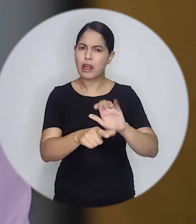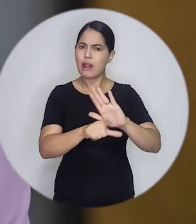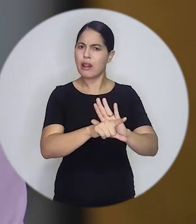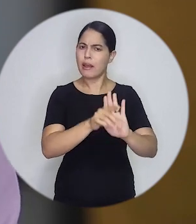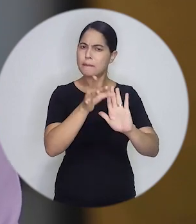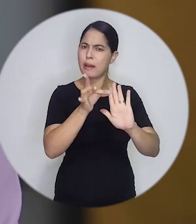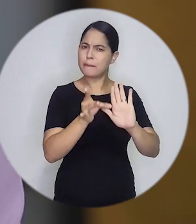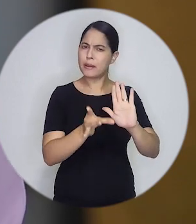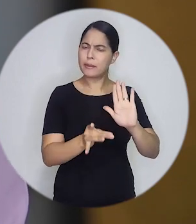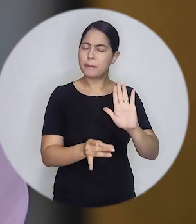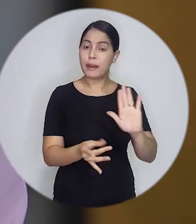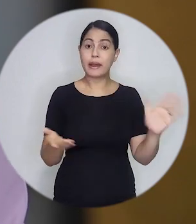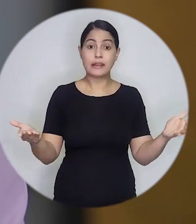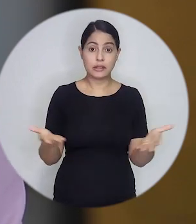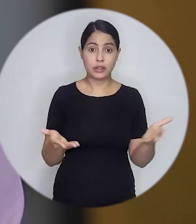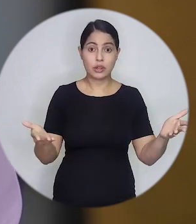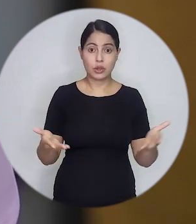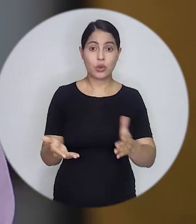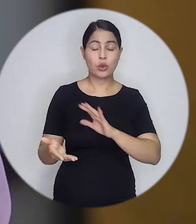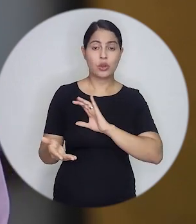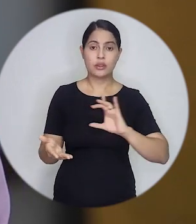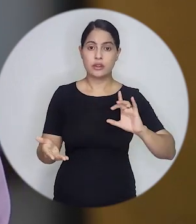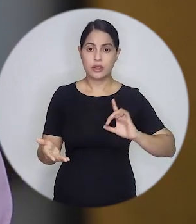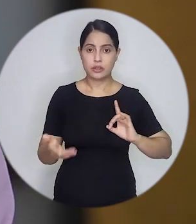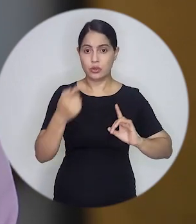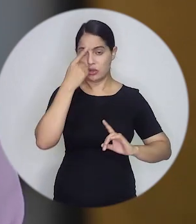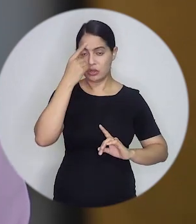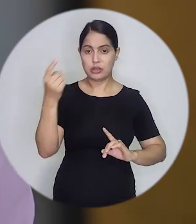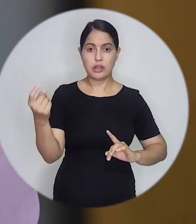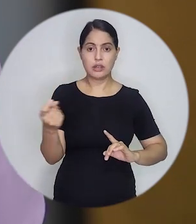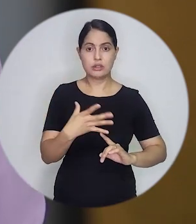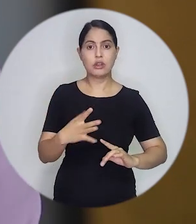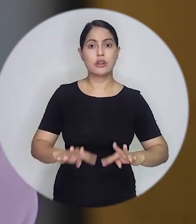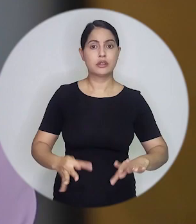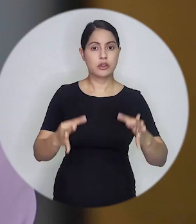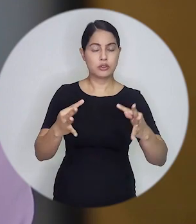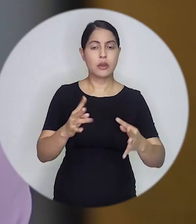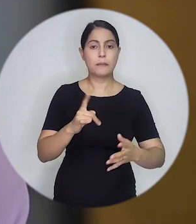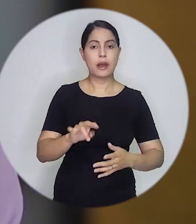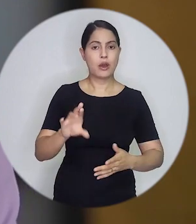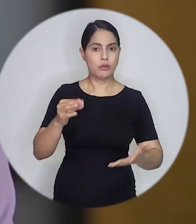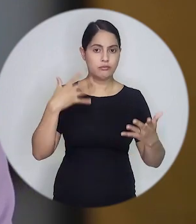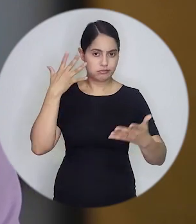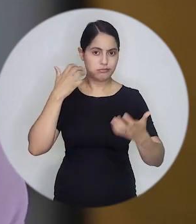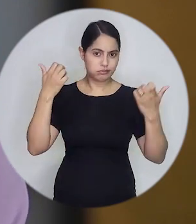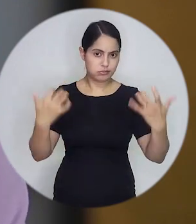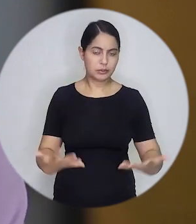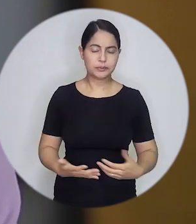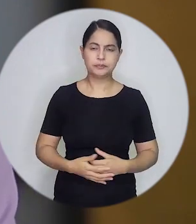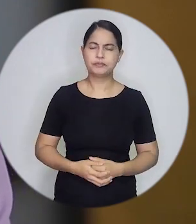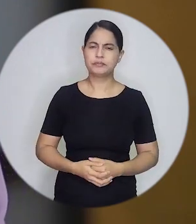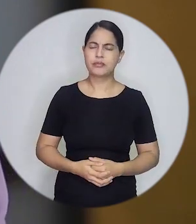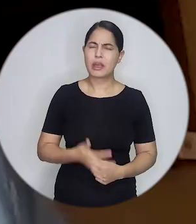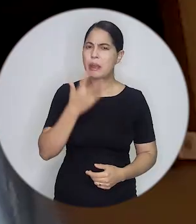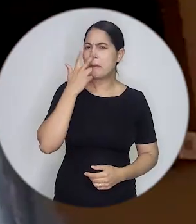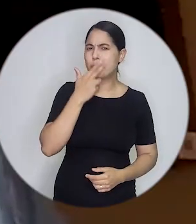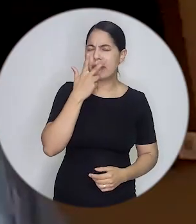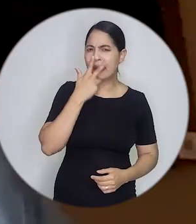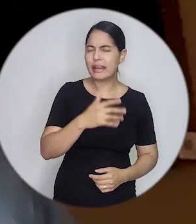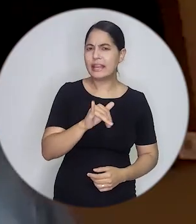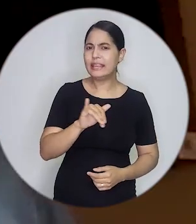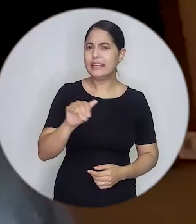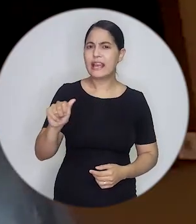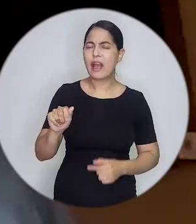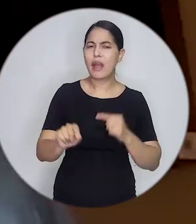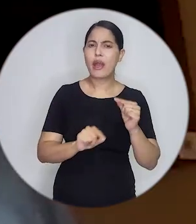e aplicar adequadamente a lei. O coordenador de Inovação e Tecnologia da OAB Nacional, Paulo Brincas, fala sobre esse assunto. Me